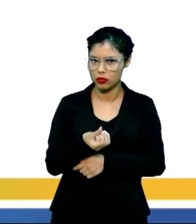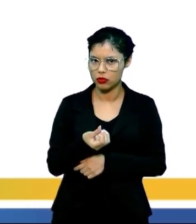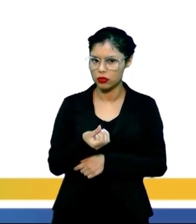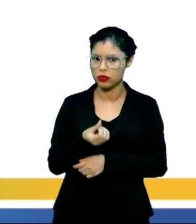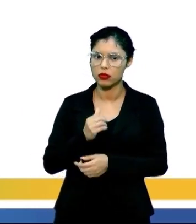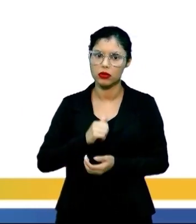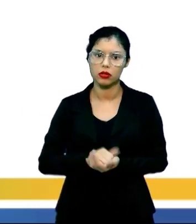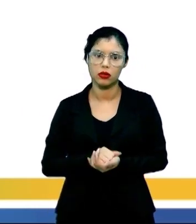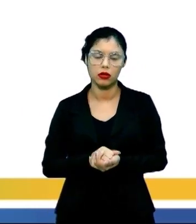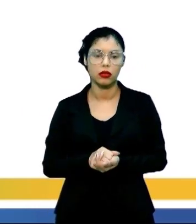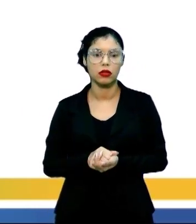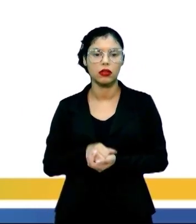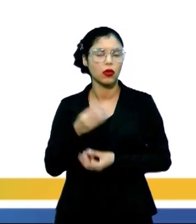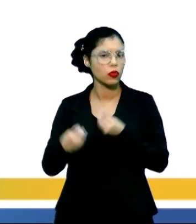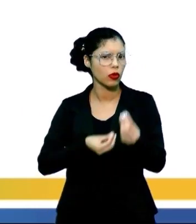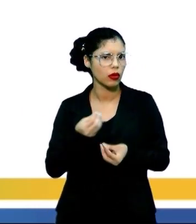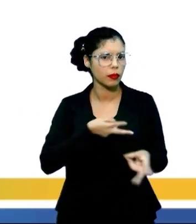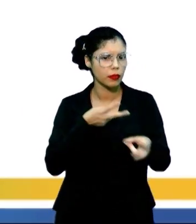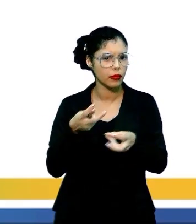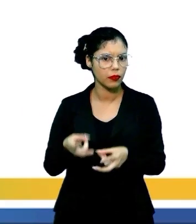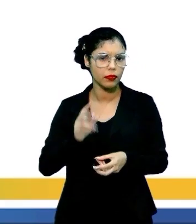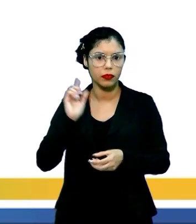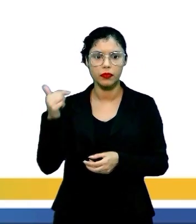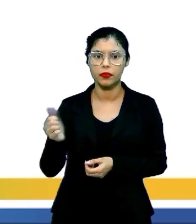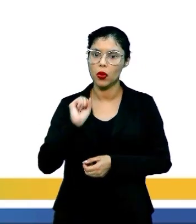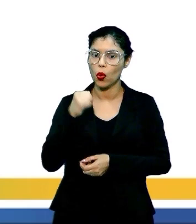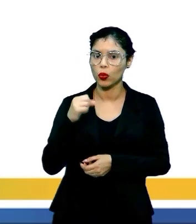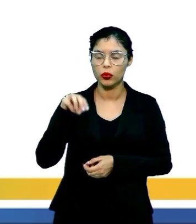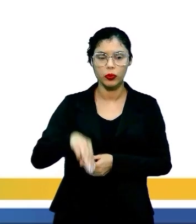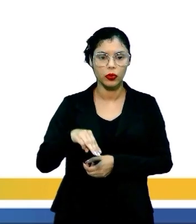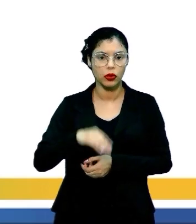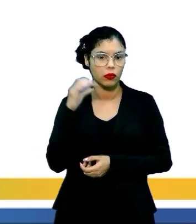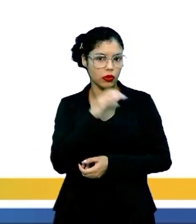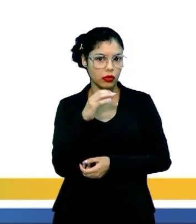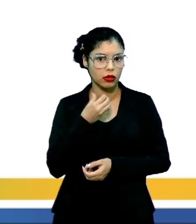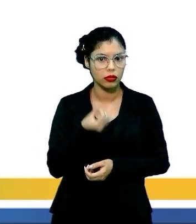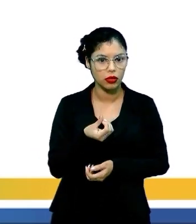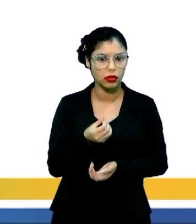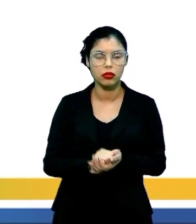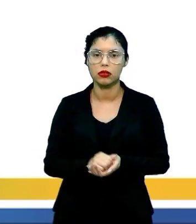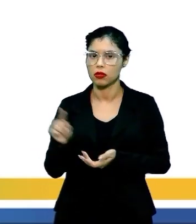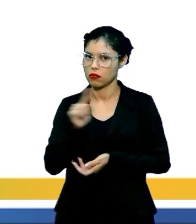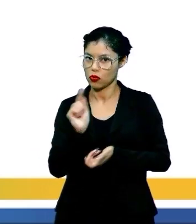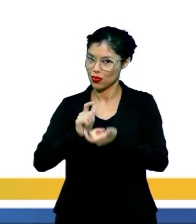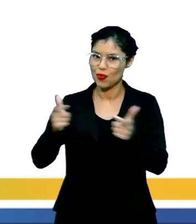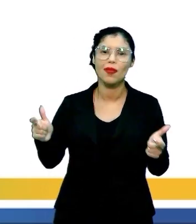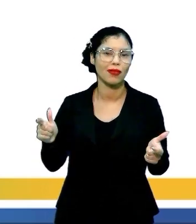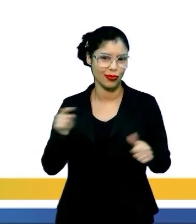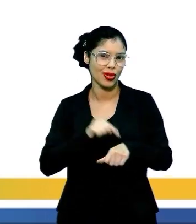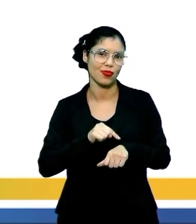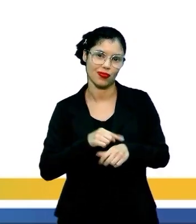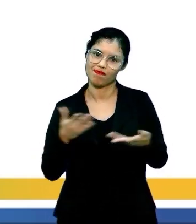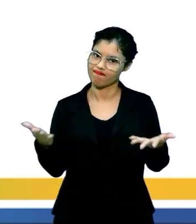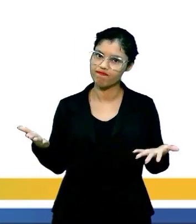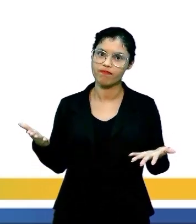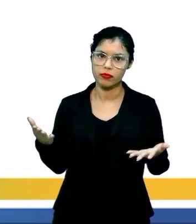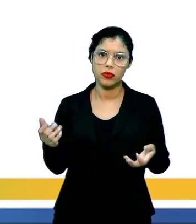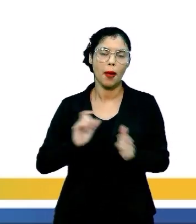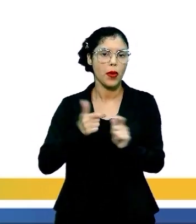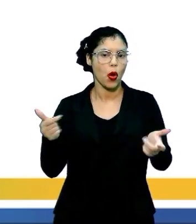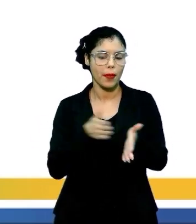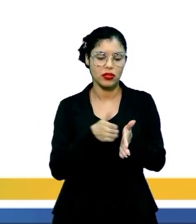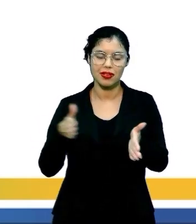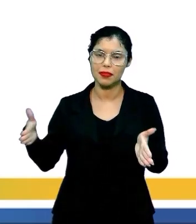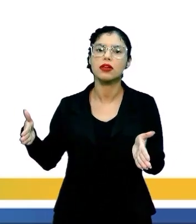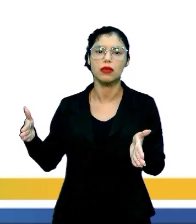será? Como podemos observar, ela passou apenas 8 minutos na velocidade 6, então não foi o maior tempo. Ela passou o maior